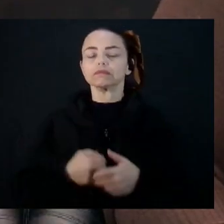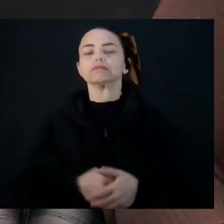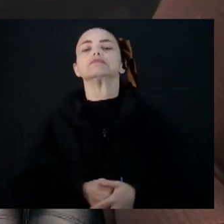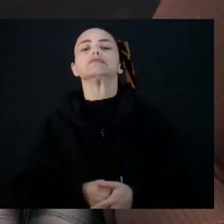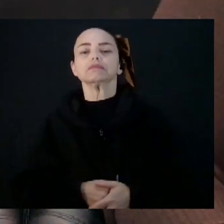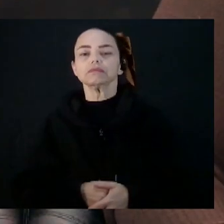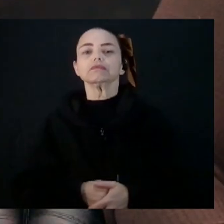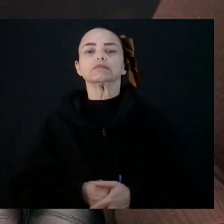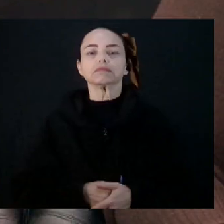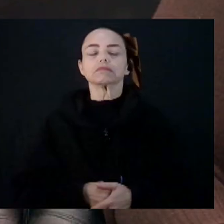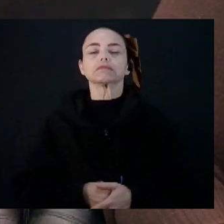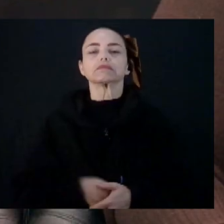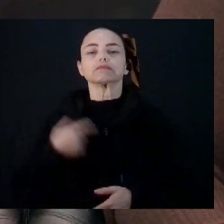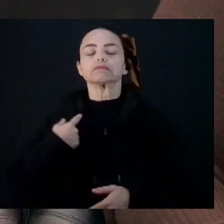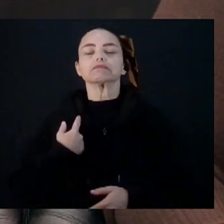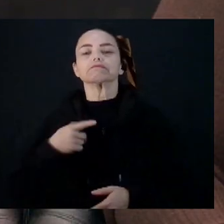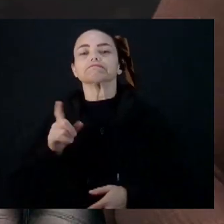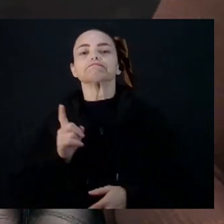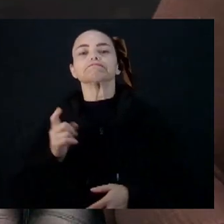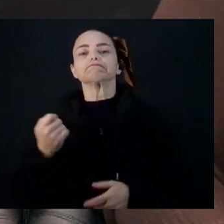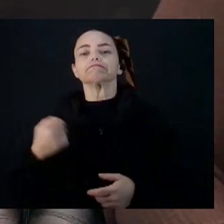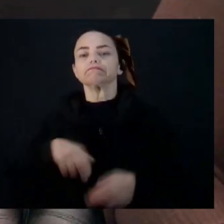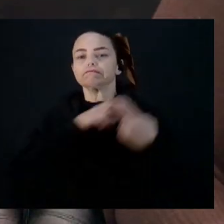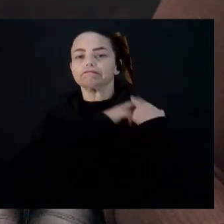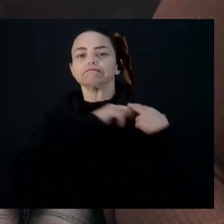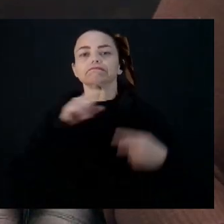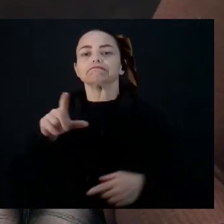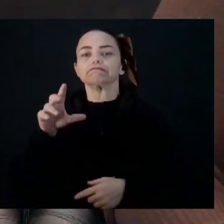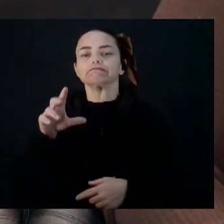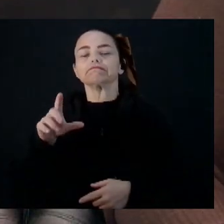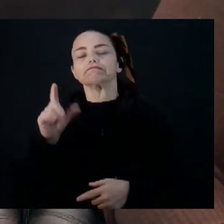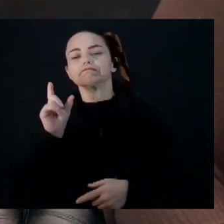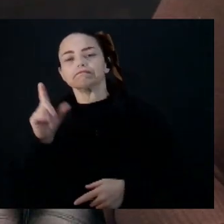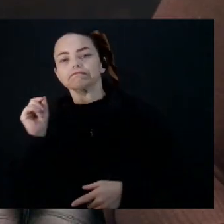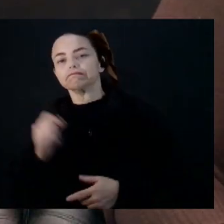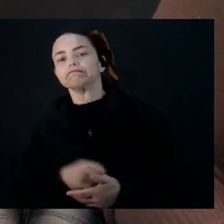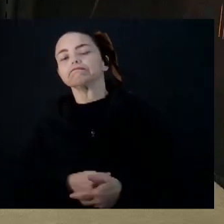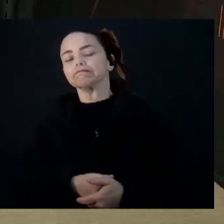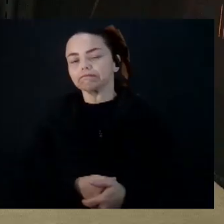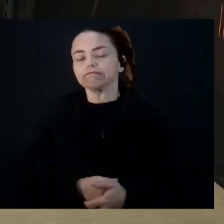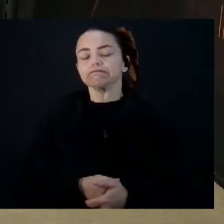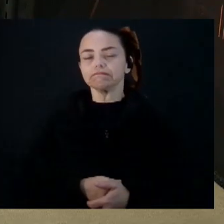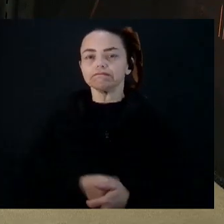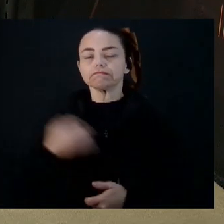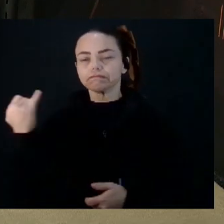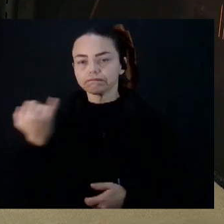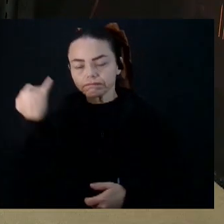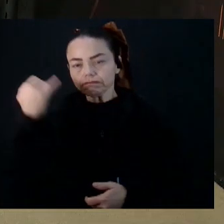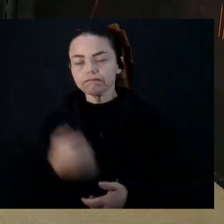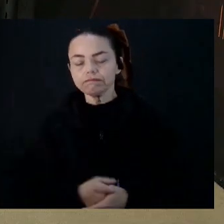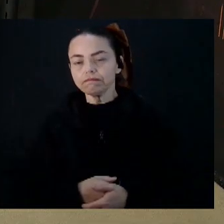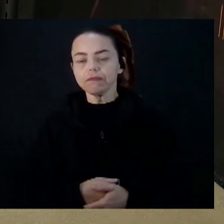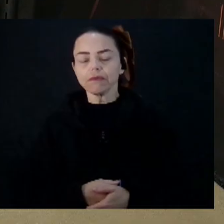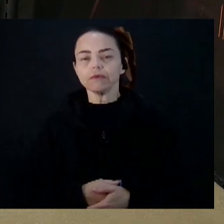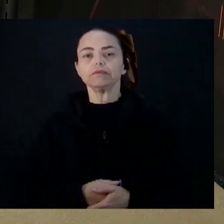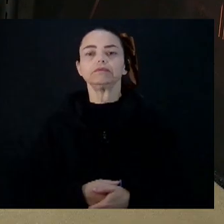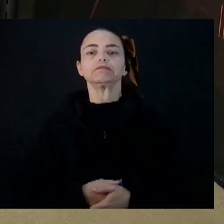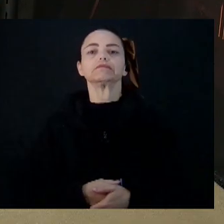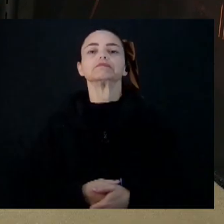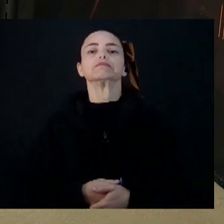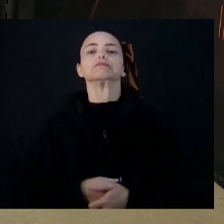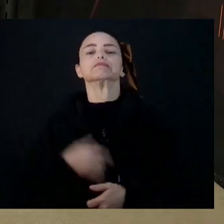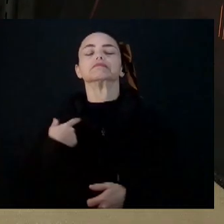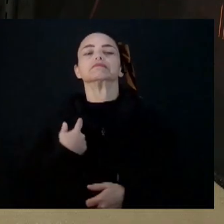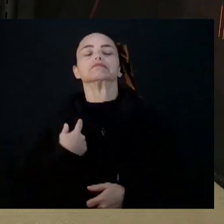adulto responsável que precisa fazer essa observação, tomar essas decisões. Importante também a gente